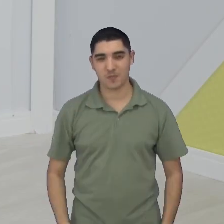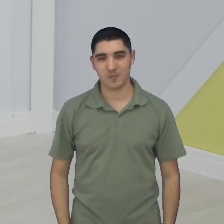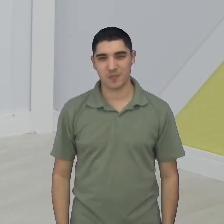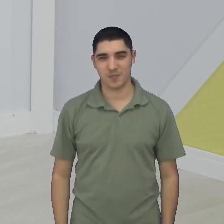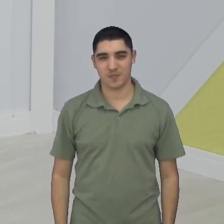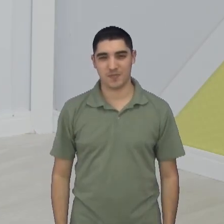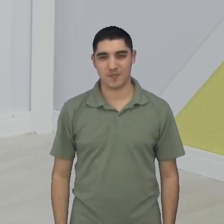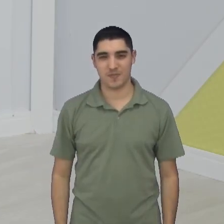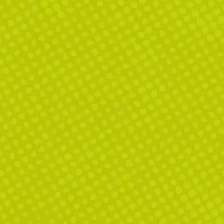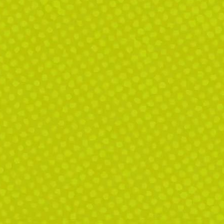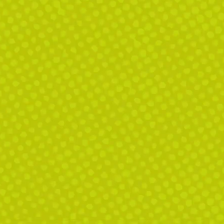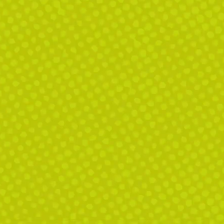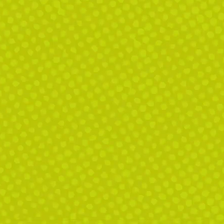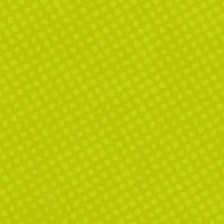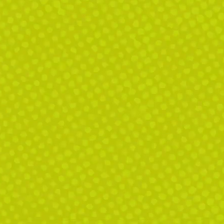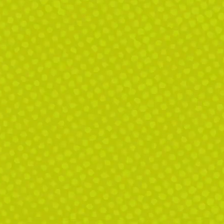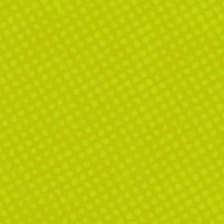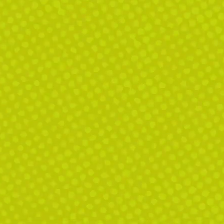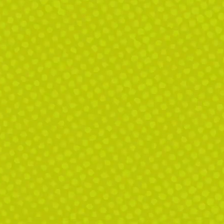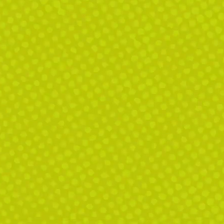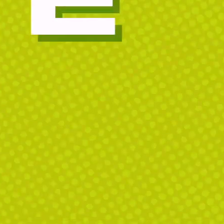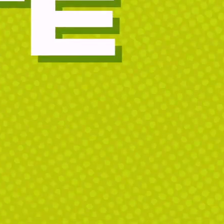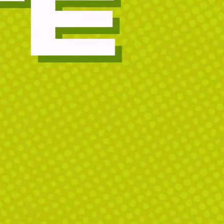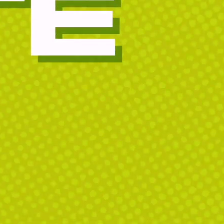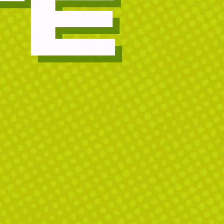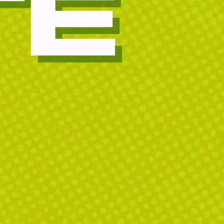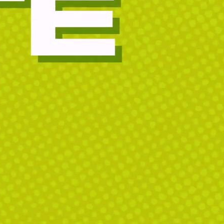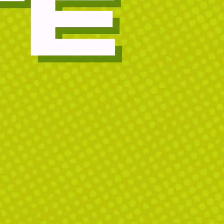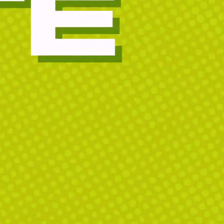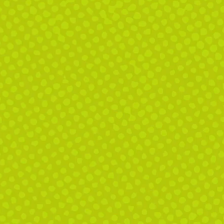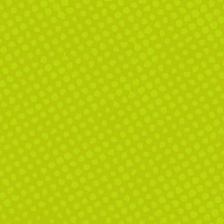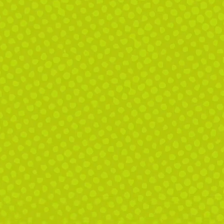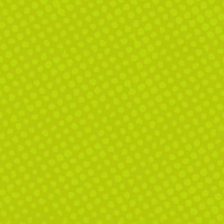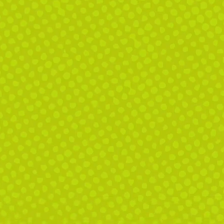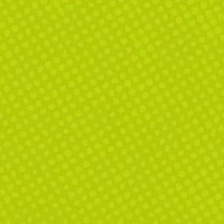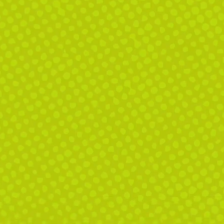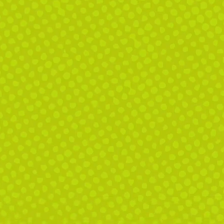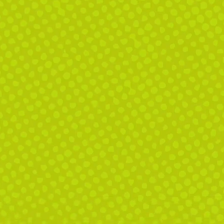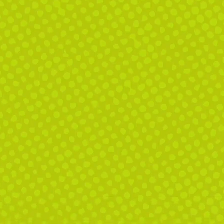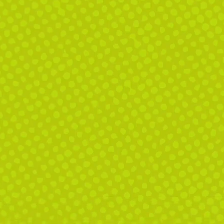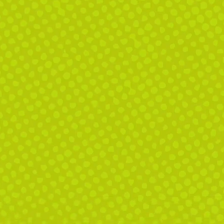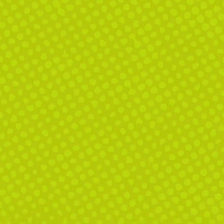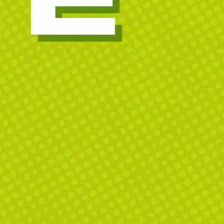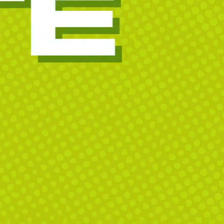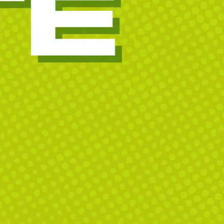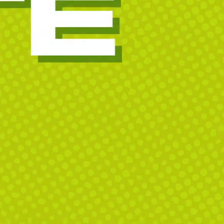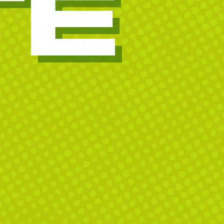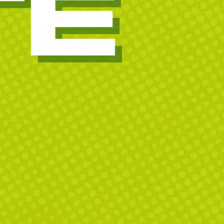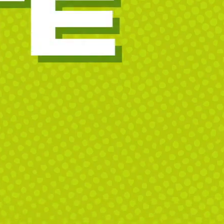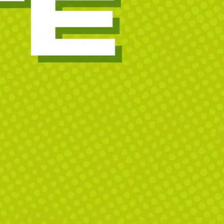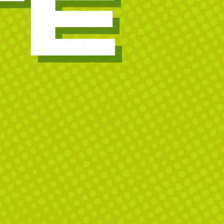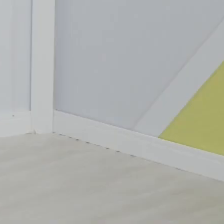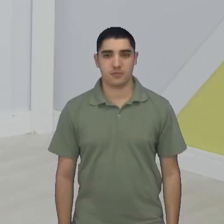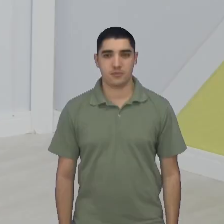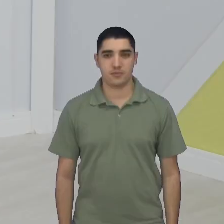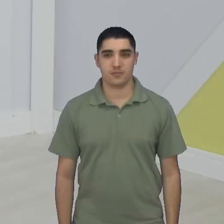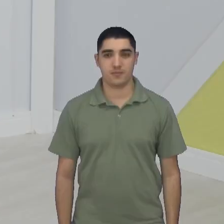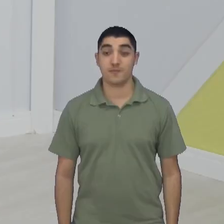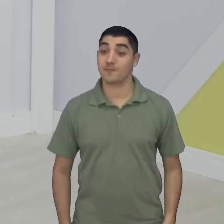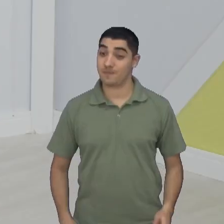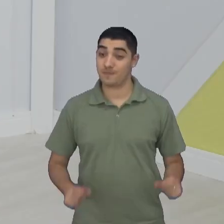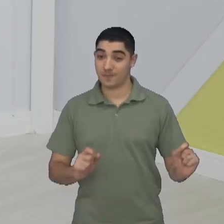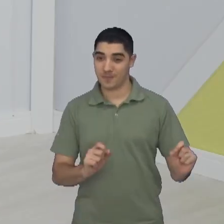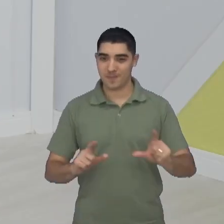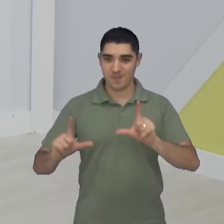já voltamos. E